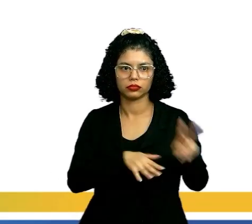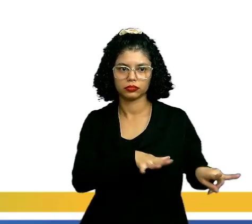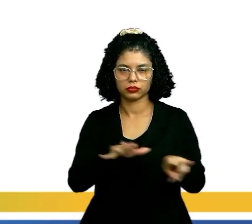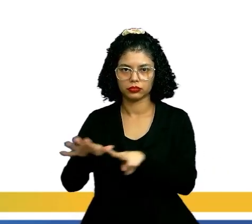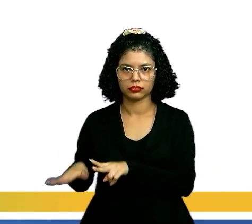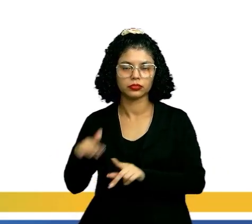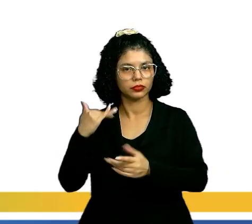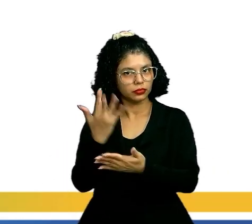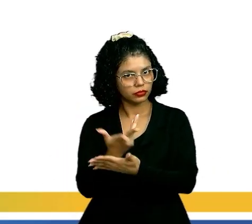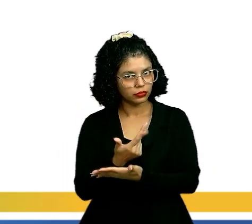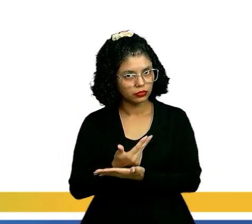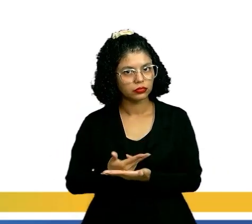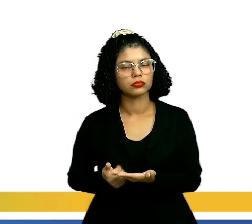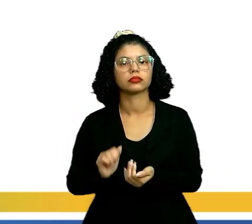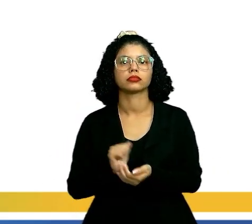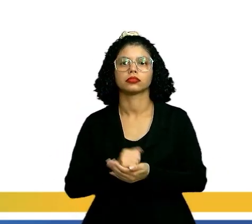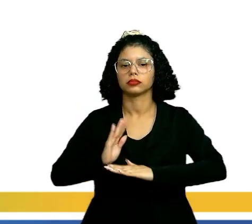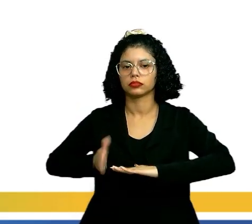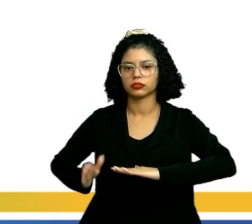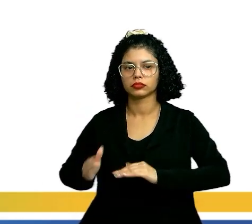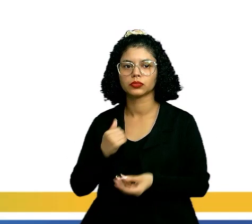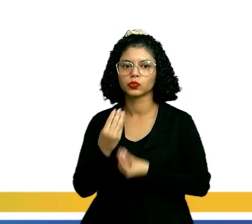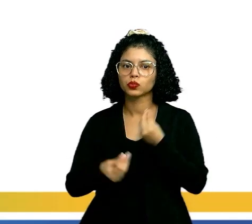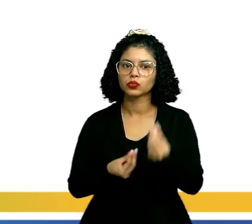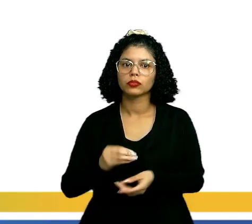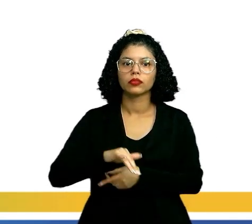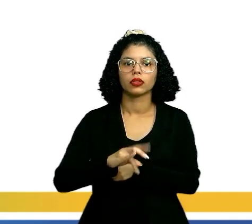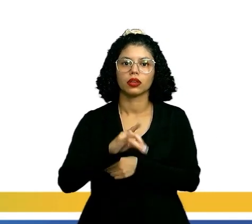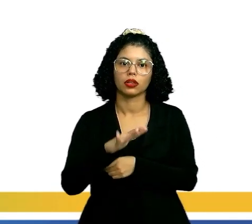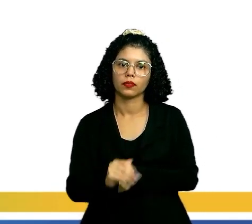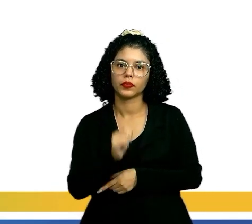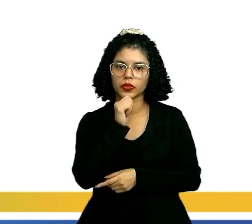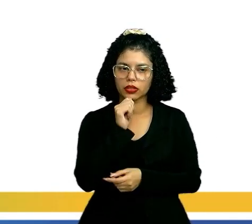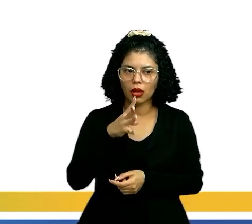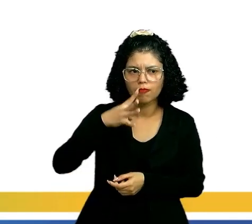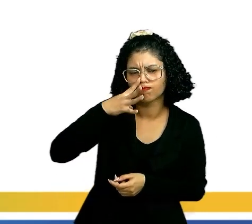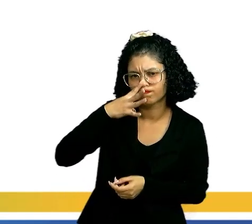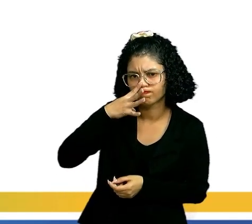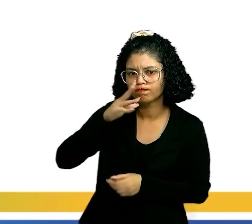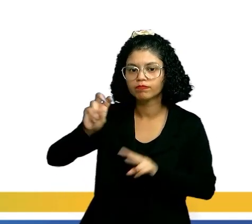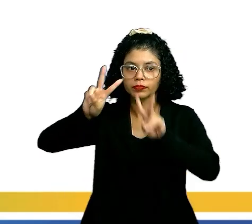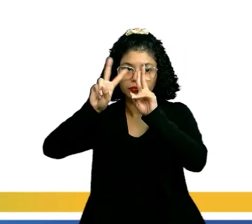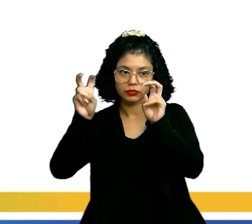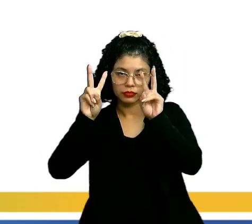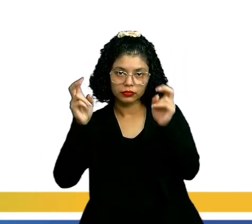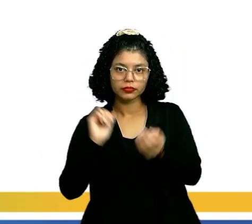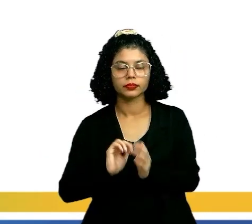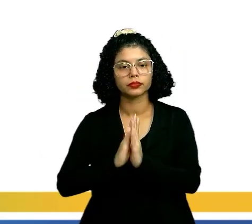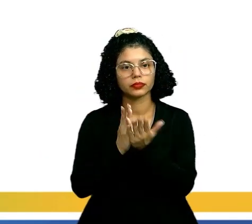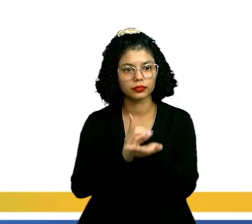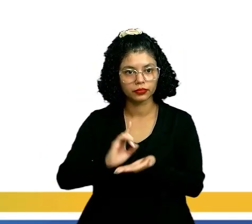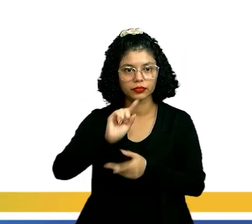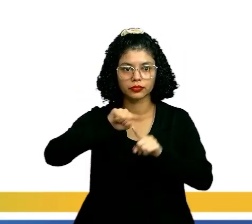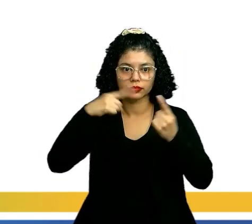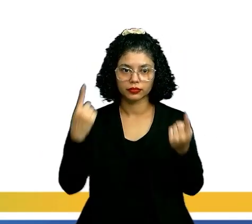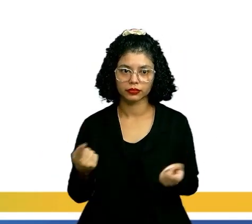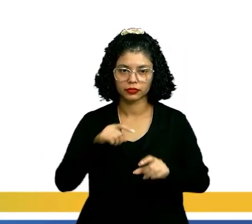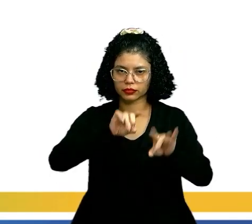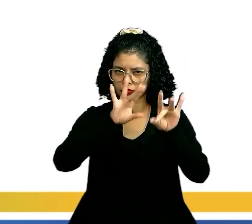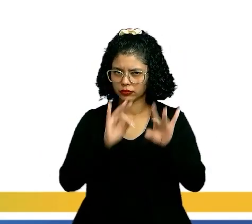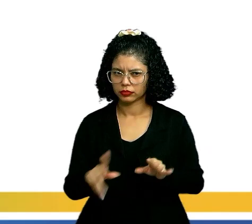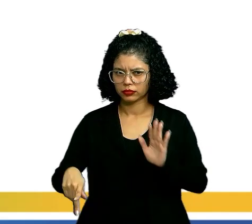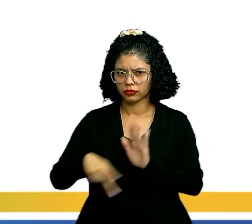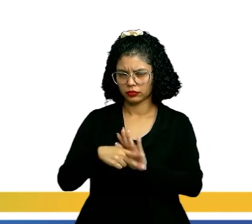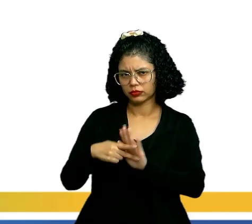durante a Semana de Arte Moderna. Tal como Michelangelo, ele se inspirou em temas bíblicos, porém com